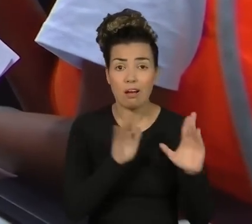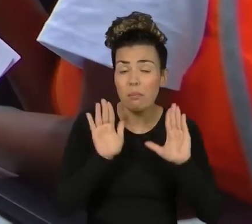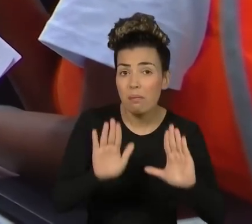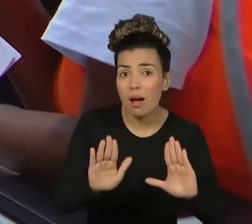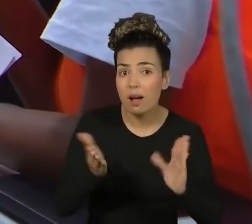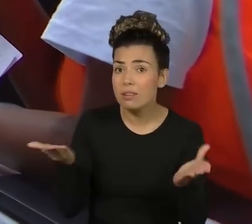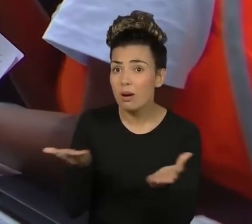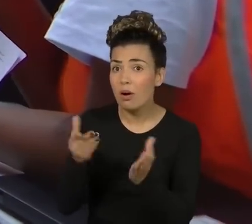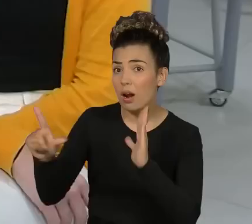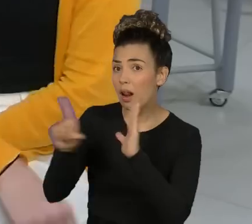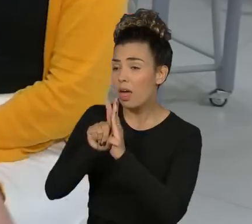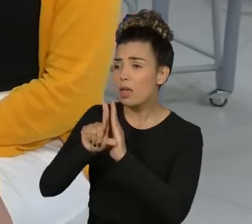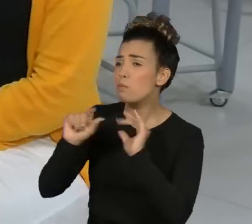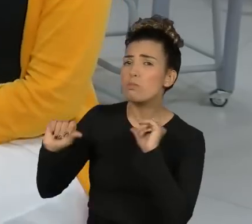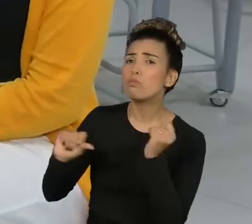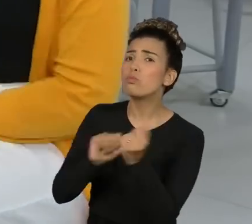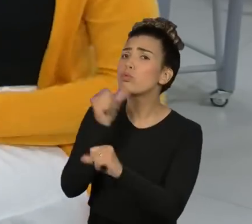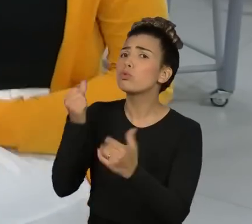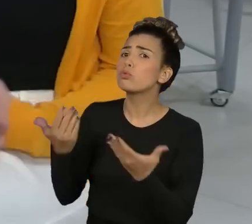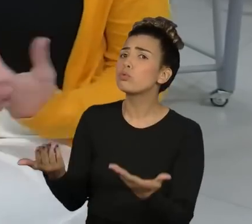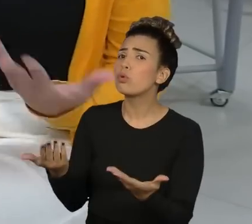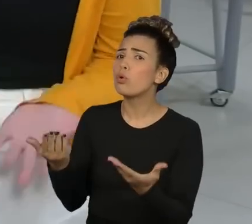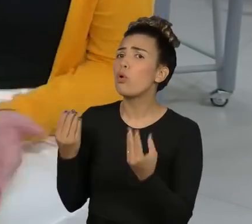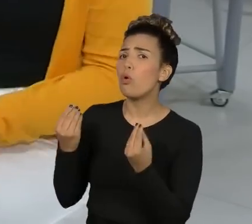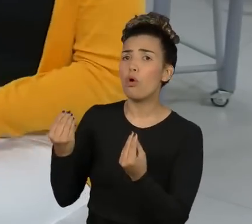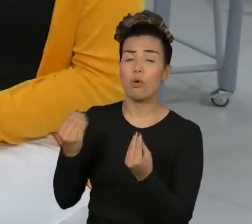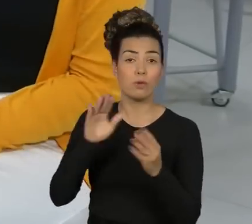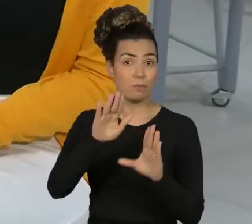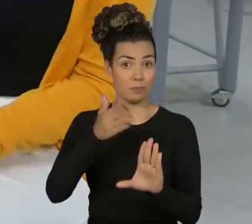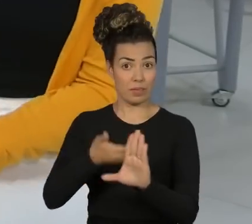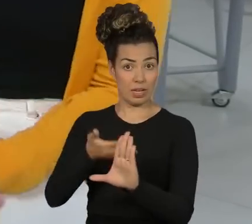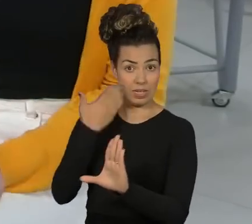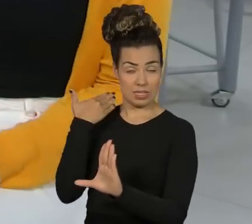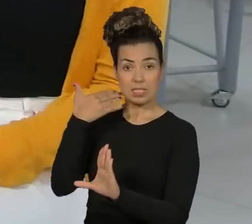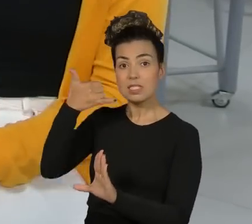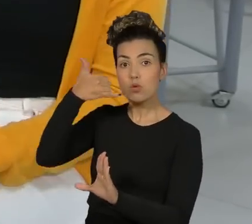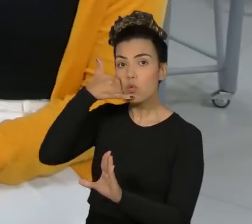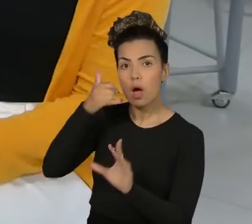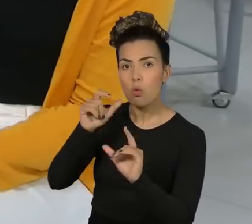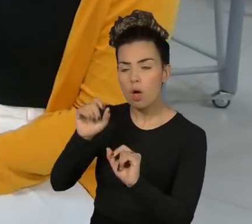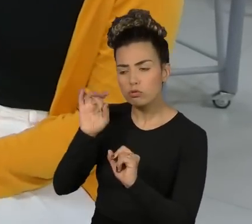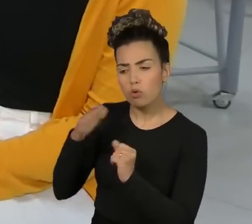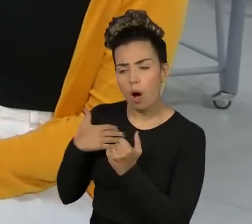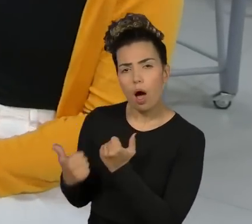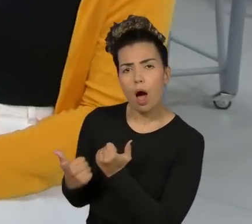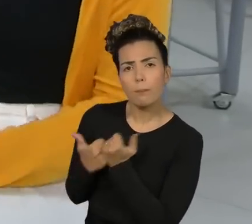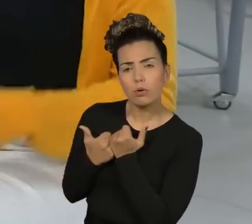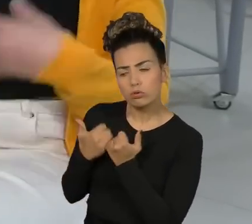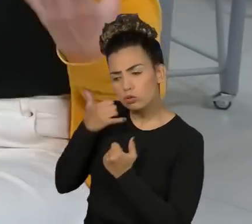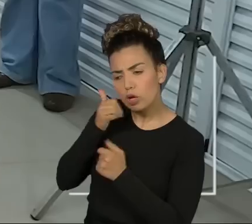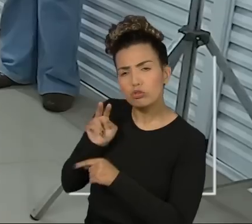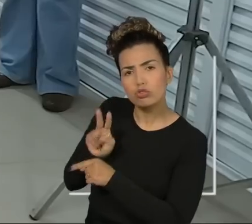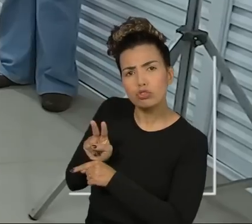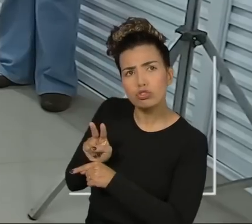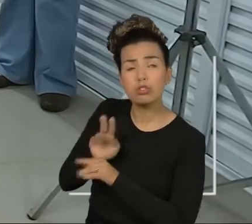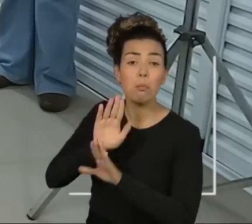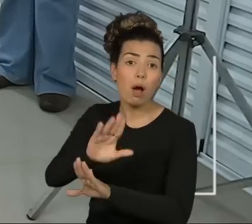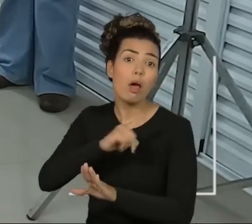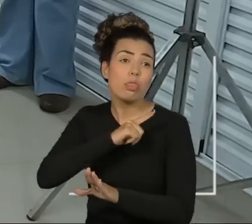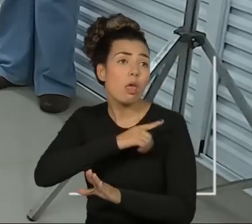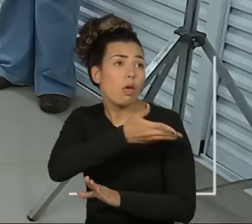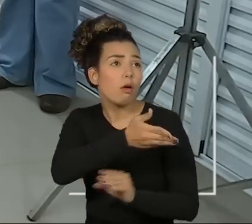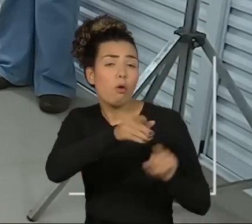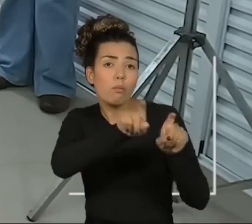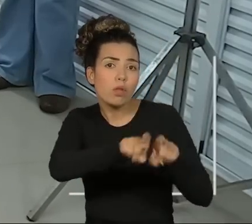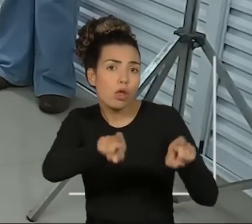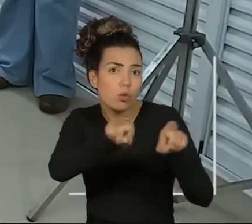educação digital? O celular, ele era usado como um apoio das nossas aulas, né? Então, aqui nós temos computadores, tem alguns outros